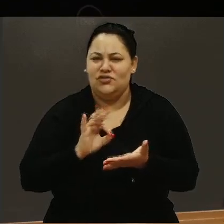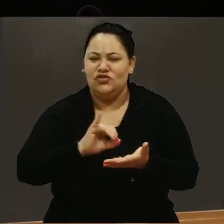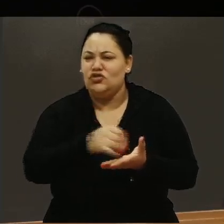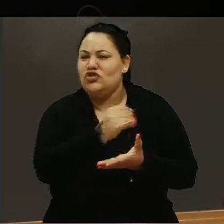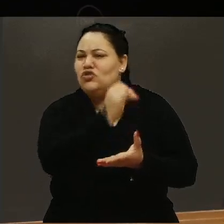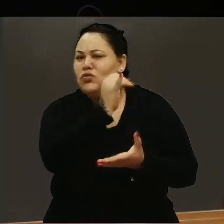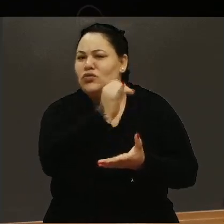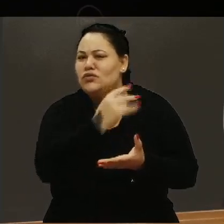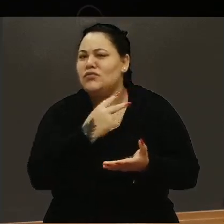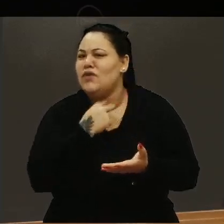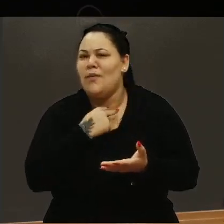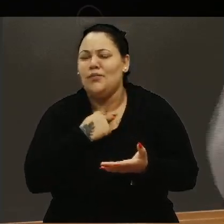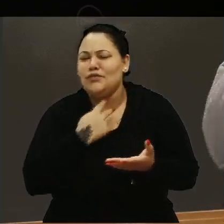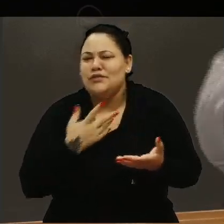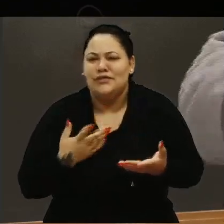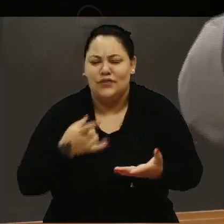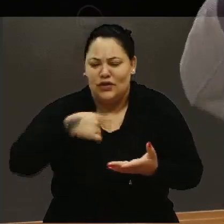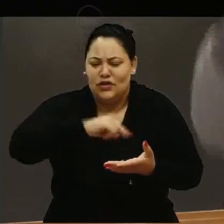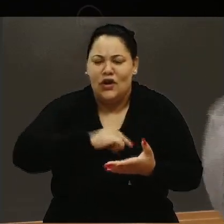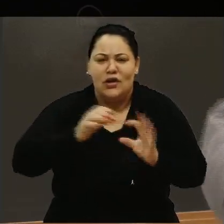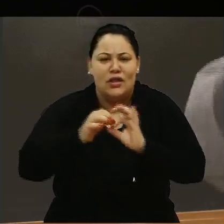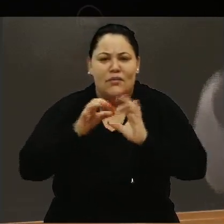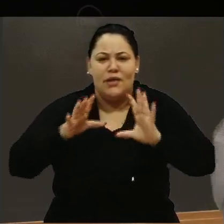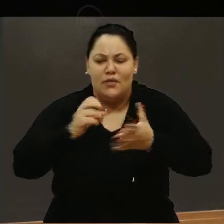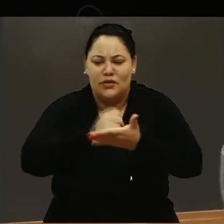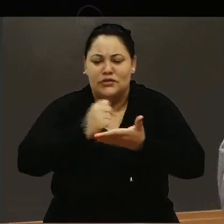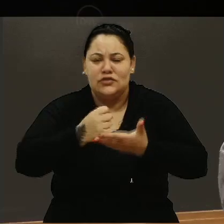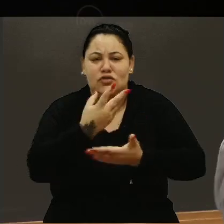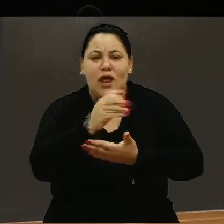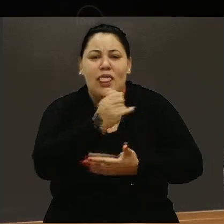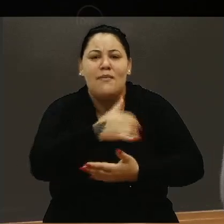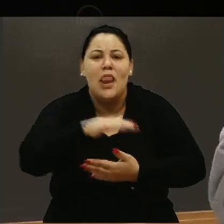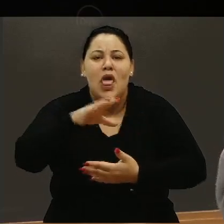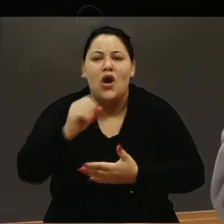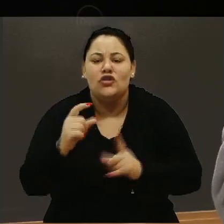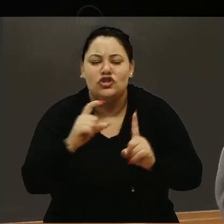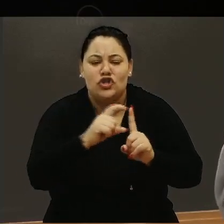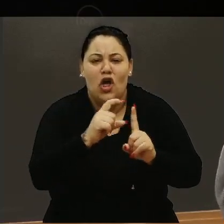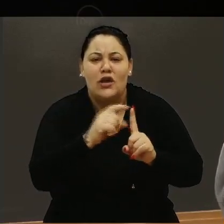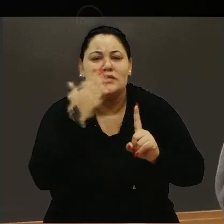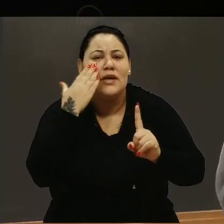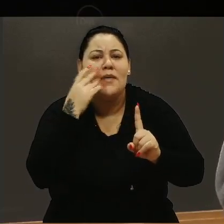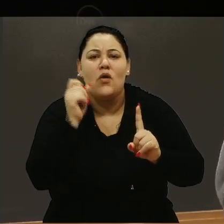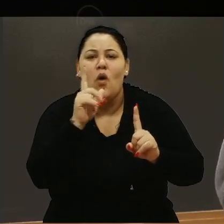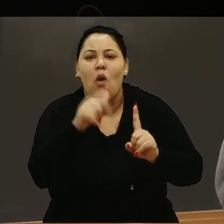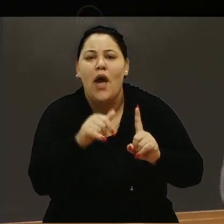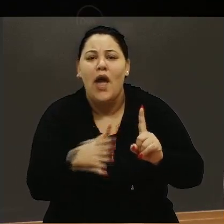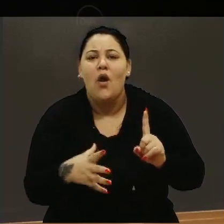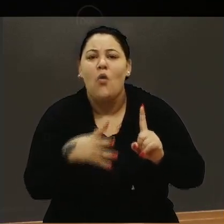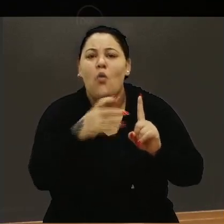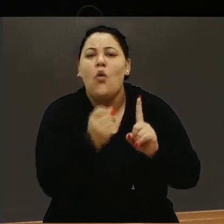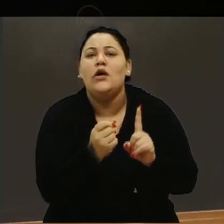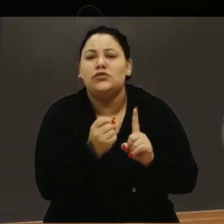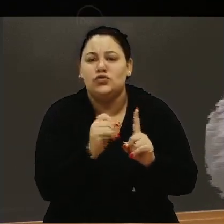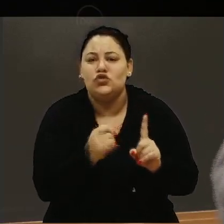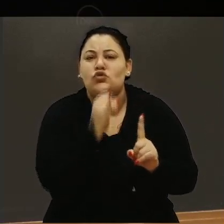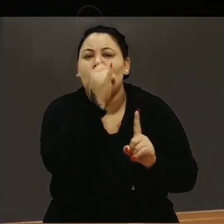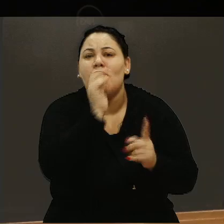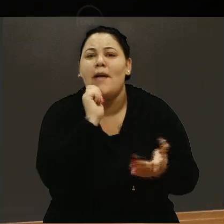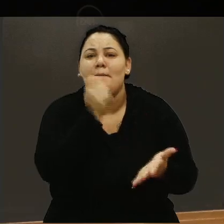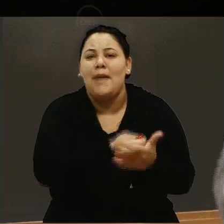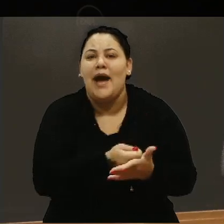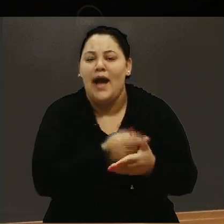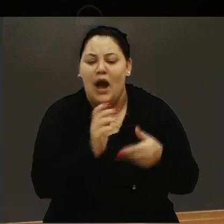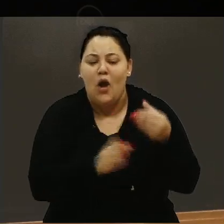possível que nós autorizamos a contratação de 40 milhões de dólares sem saber qual é a taxa de juros. É isso que nós fizemos em novembro